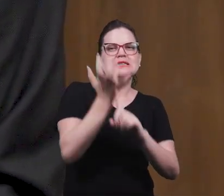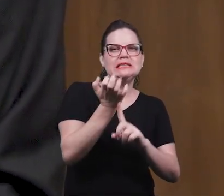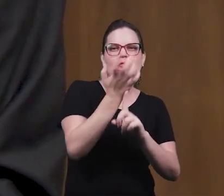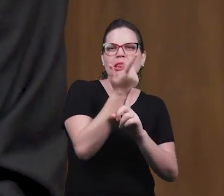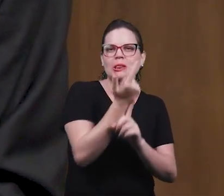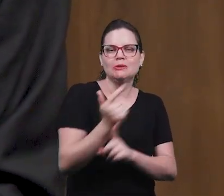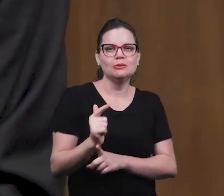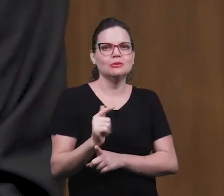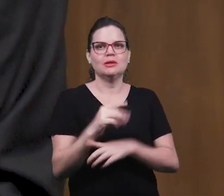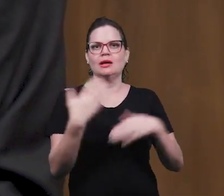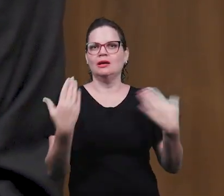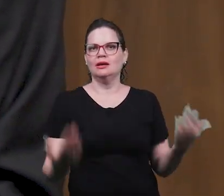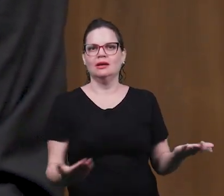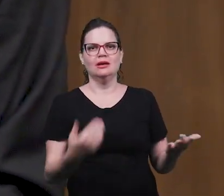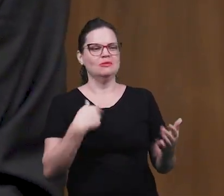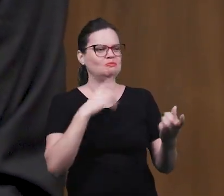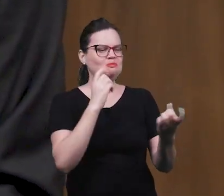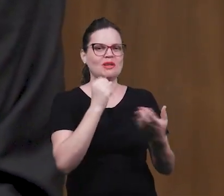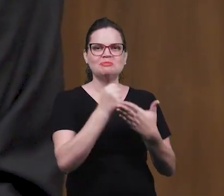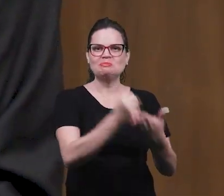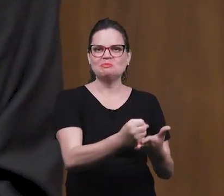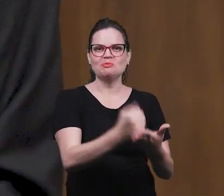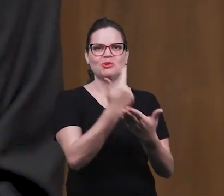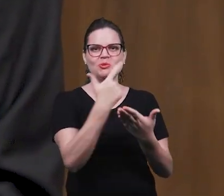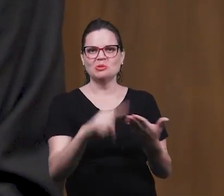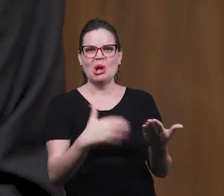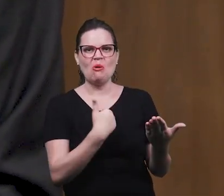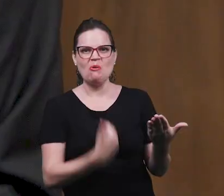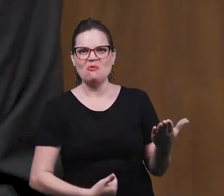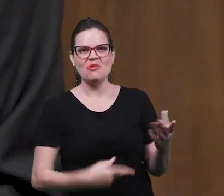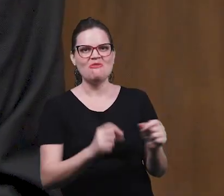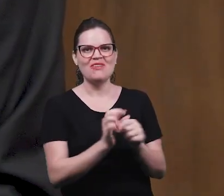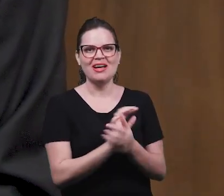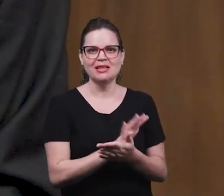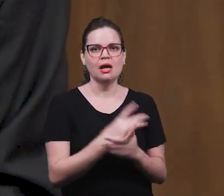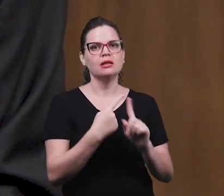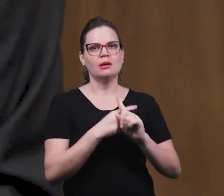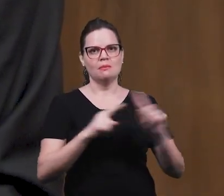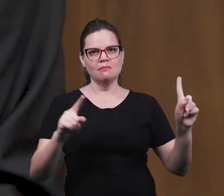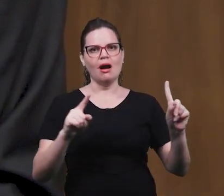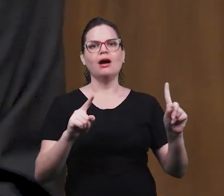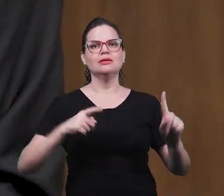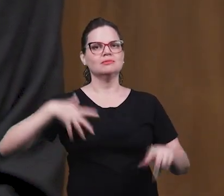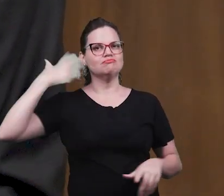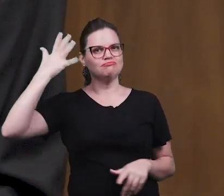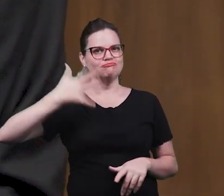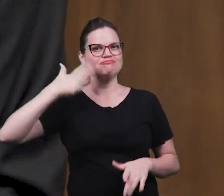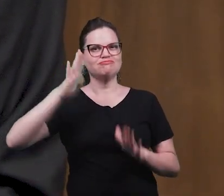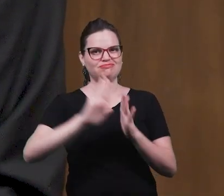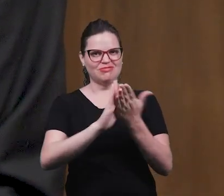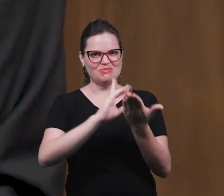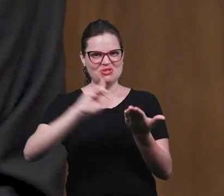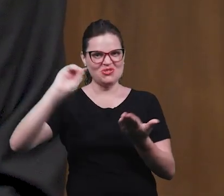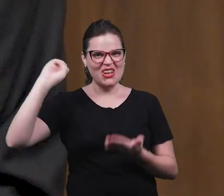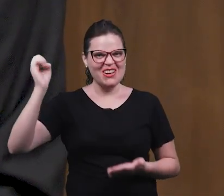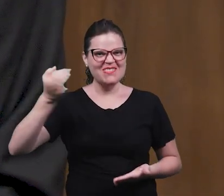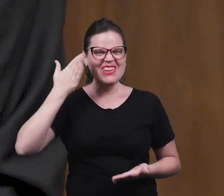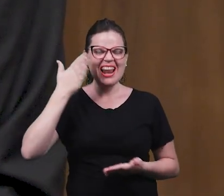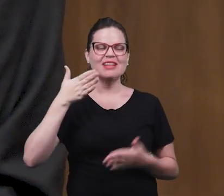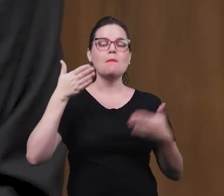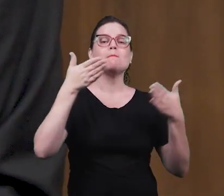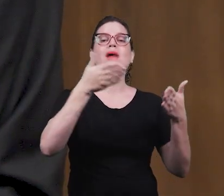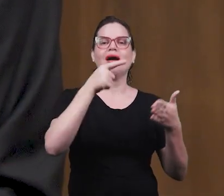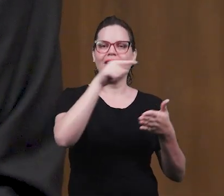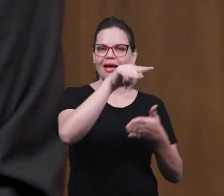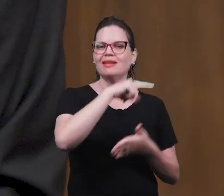não chega, o governo não chega, a assistência não chega, mas assim, a palavra chega. Glória a Deus. A palavra chega. E